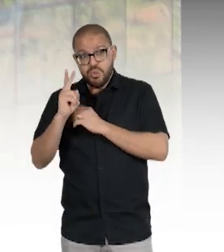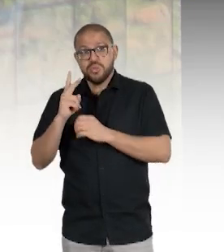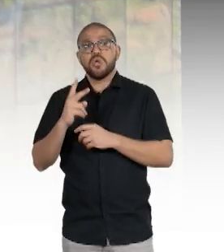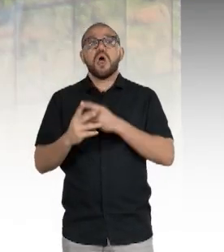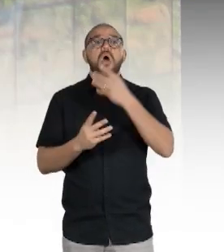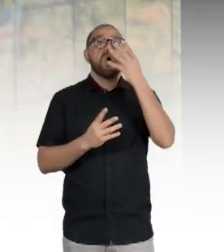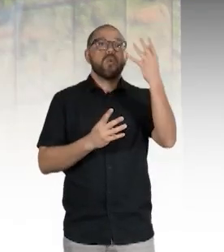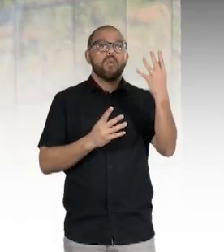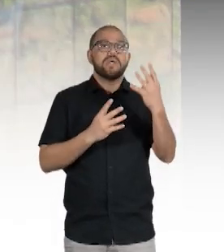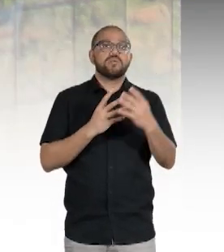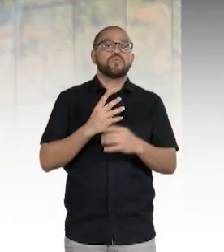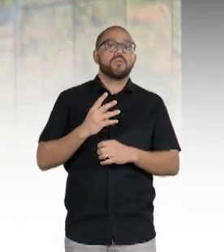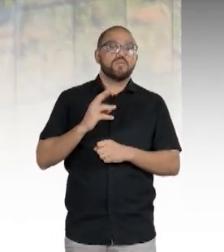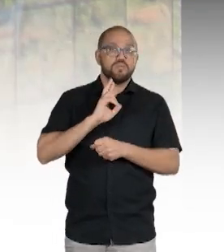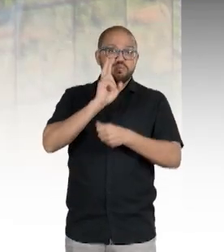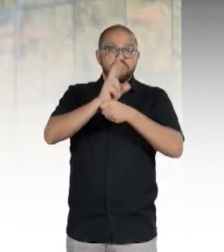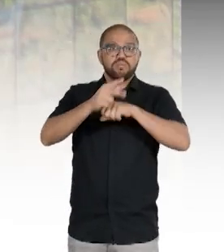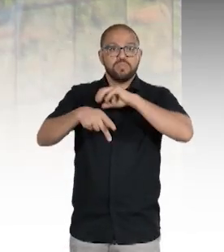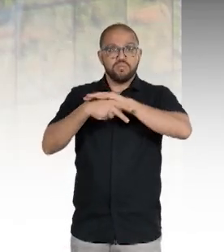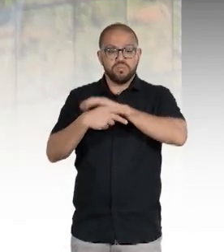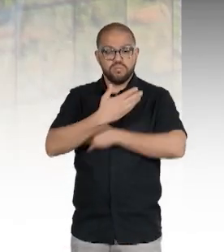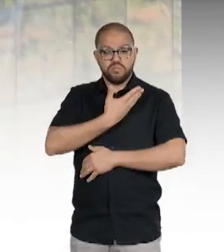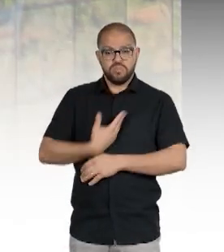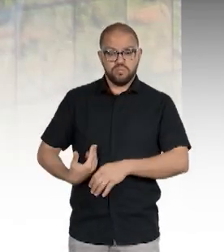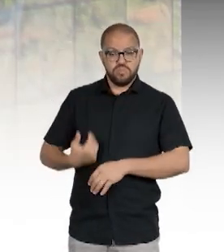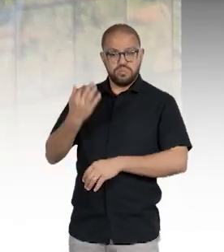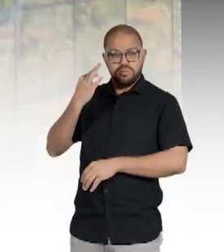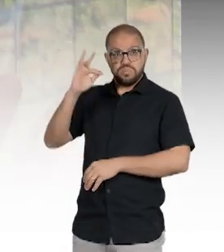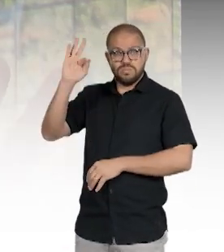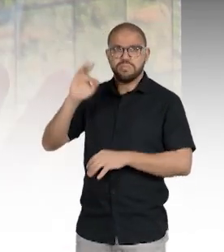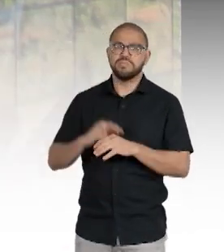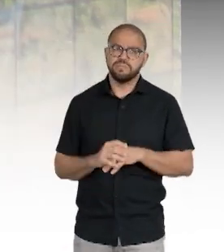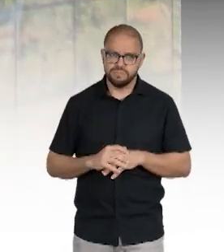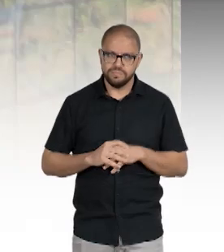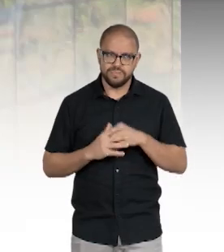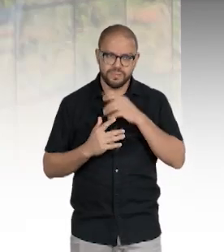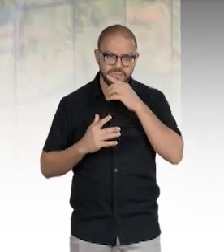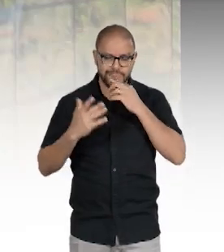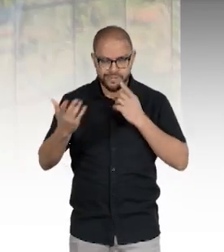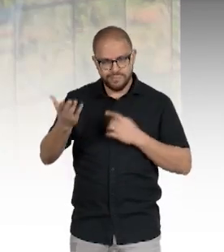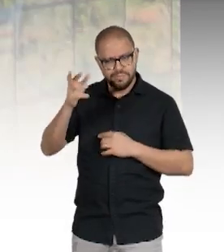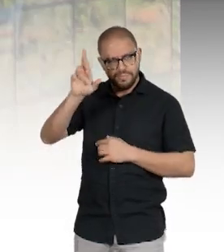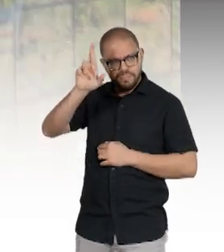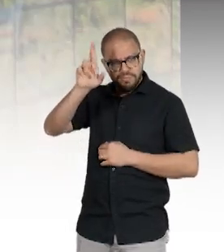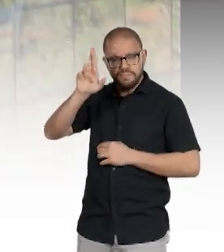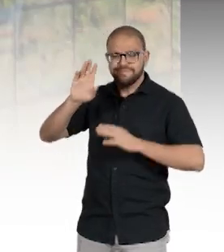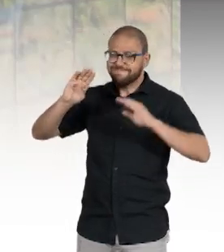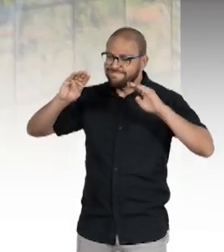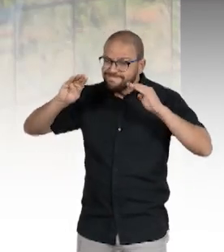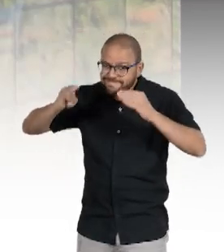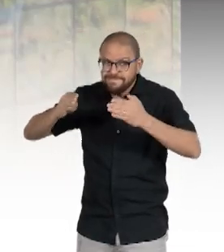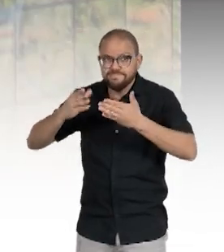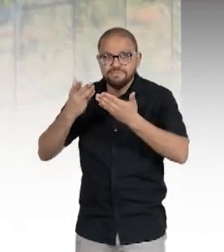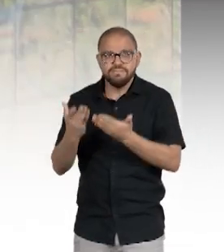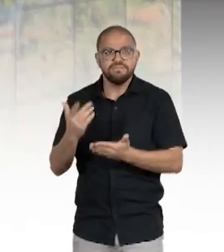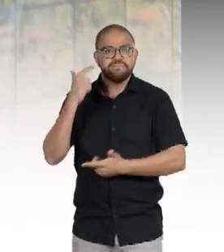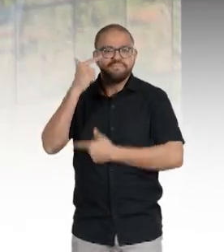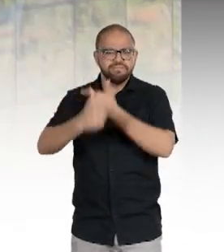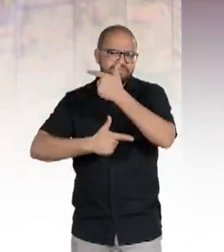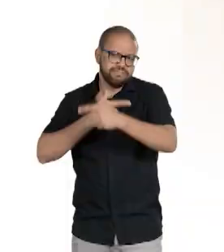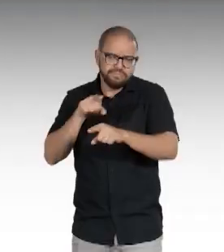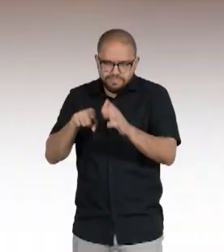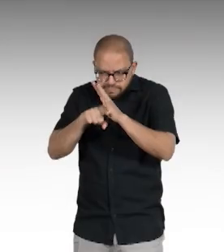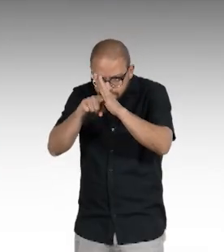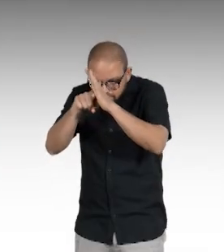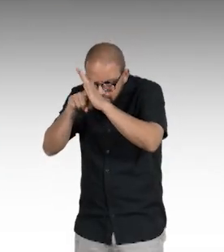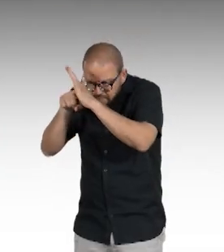4 procuradores da República, procuradores de primeira instância, que terão atribuição exclusiva de atuar na investigação